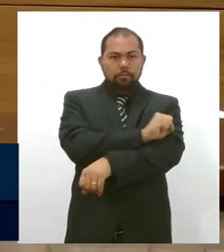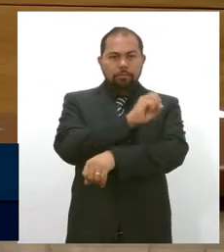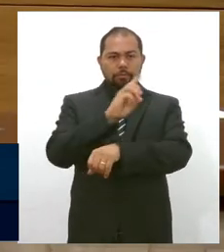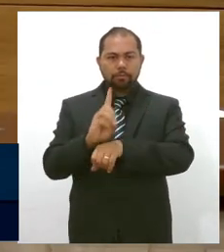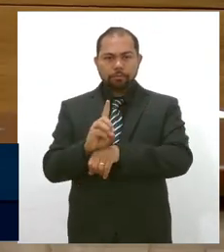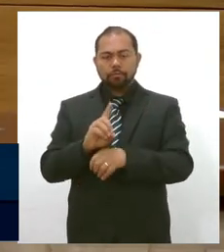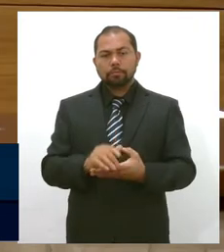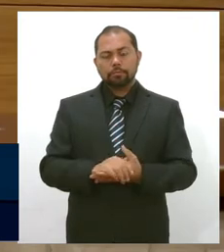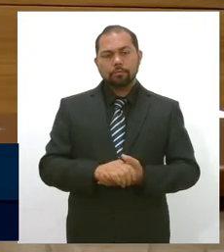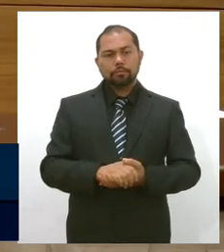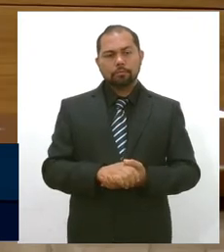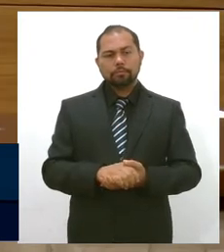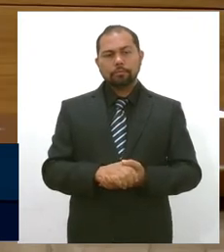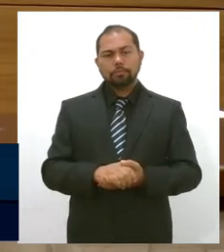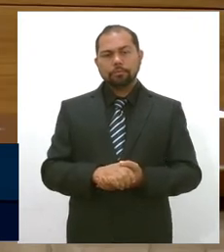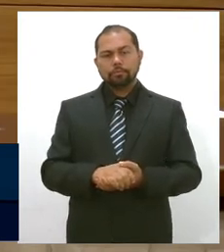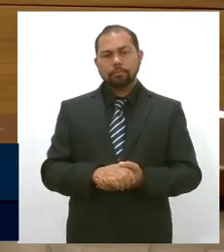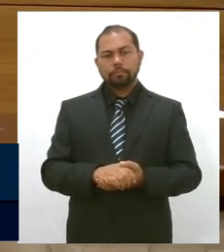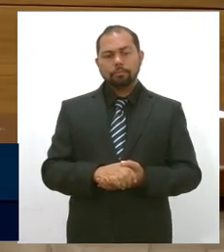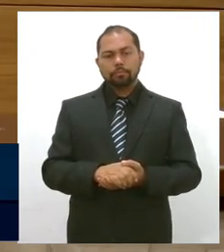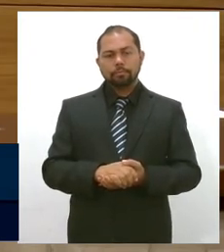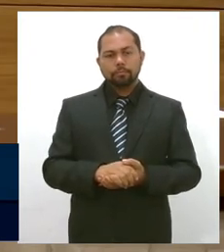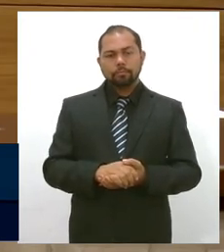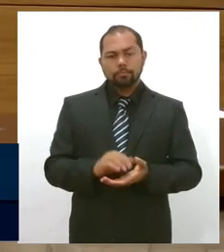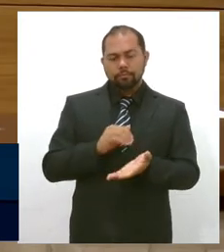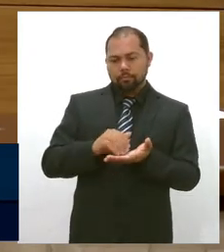Secretaria do Estado de Inclusão e Assistência Social, ofício externo